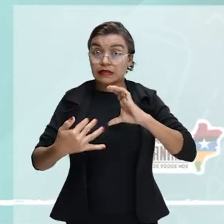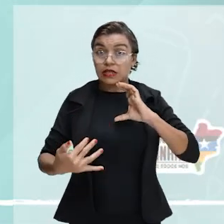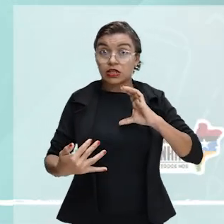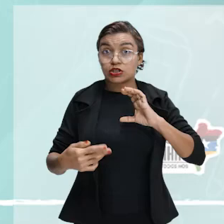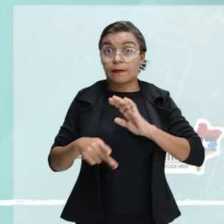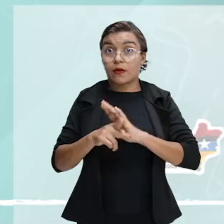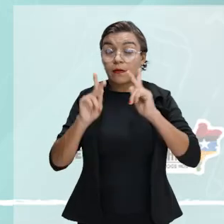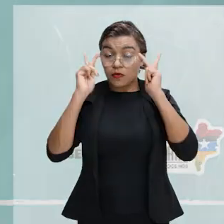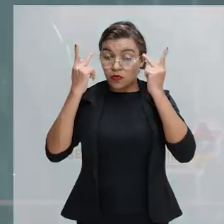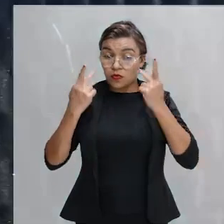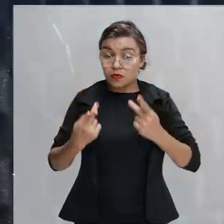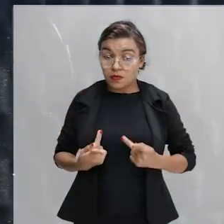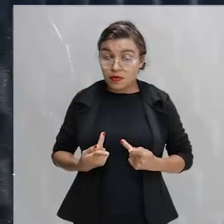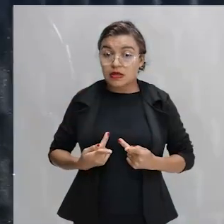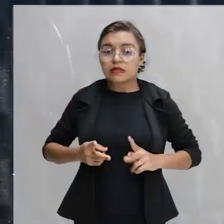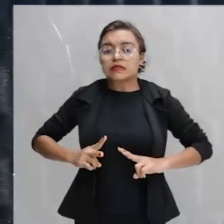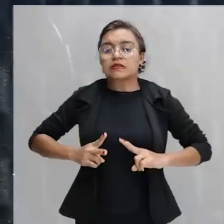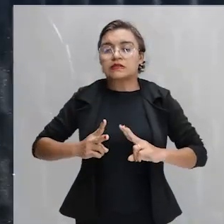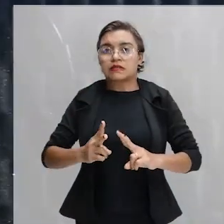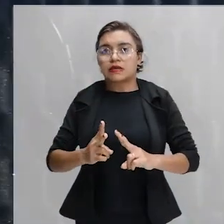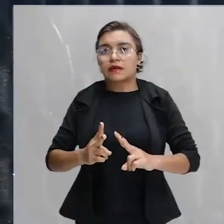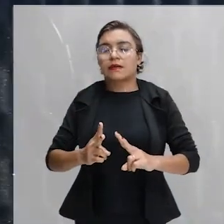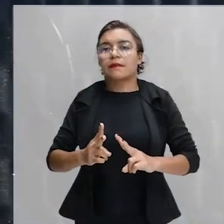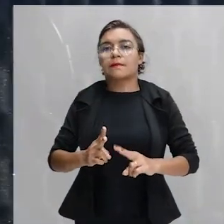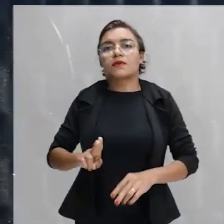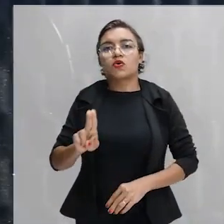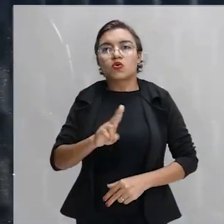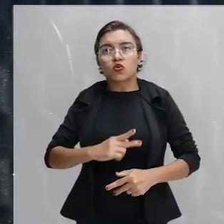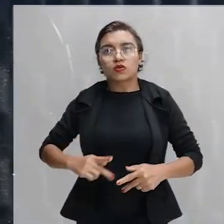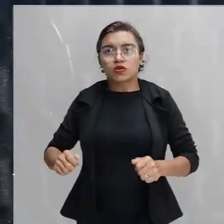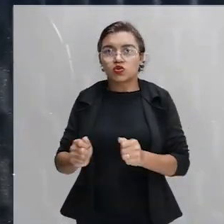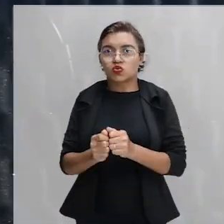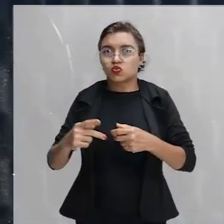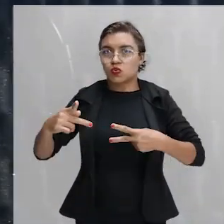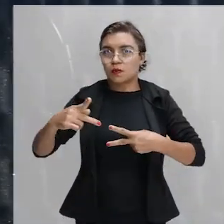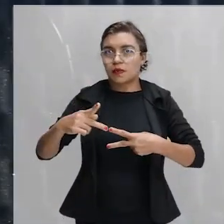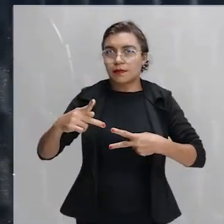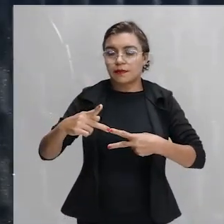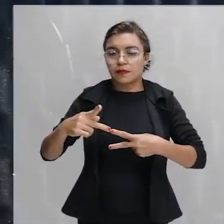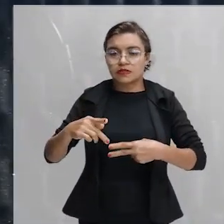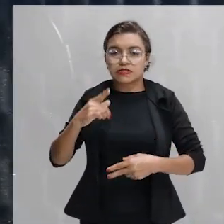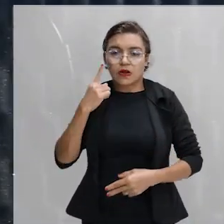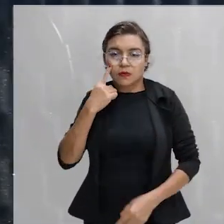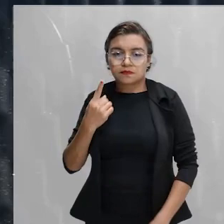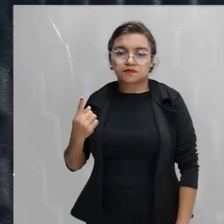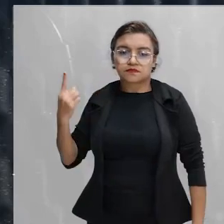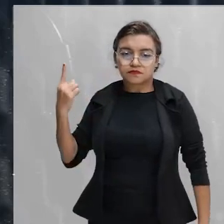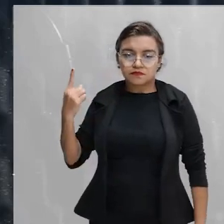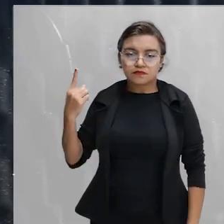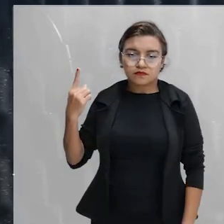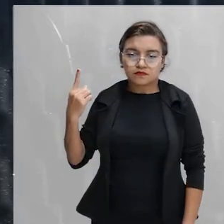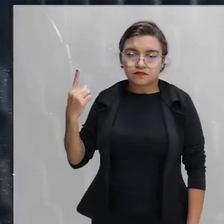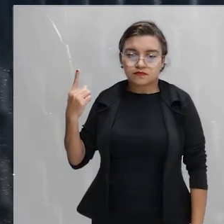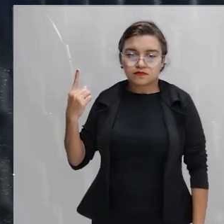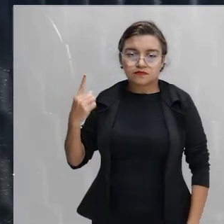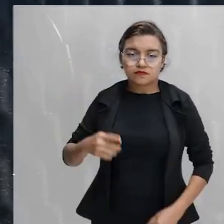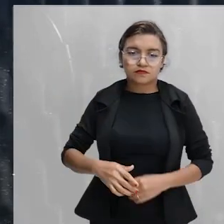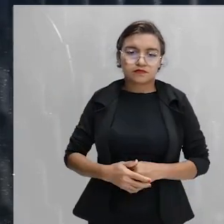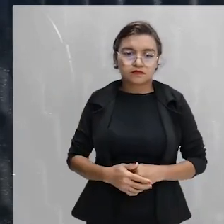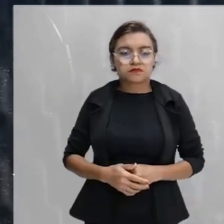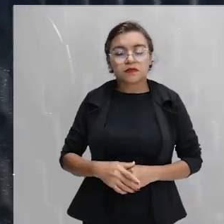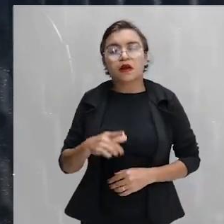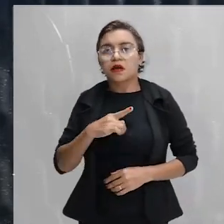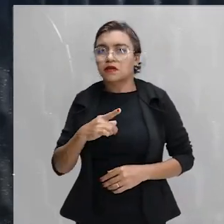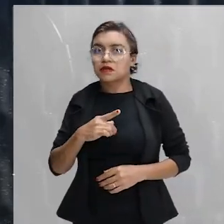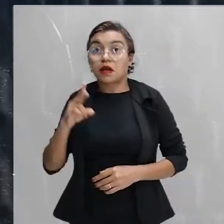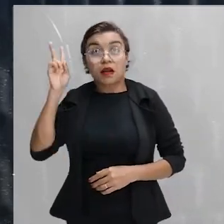humanas. Vem sempre precedido de preposição. Ser, podendo ser a, de, por e etc. Aí você tem